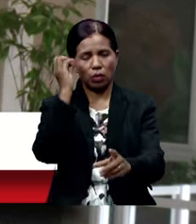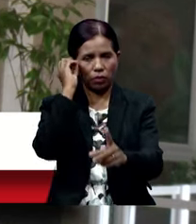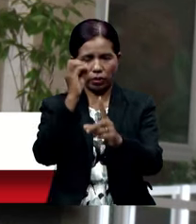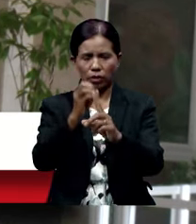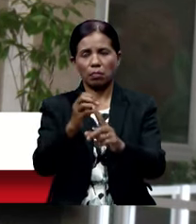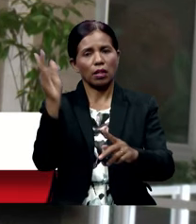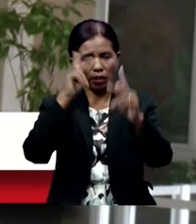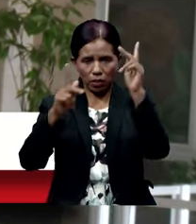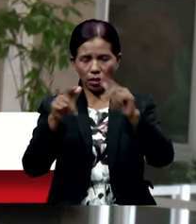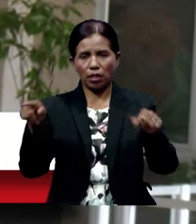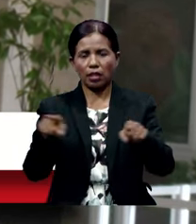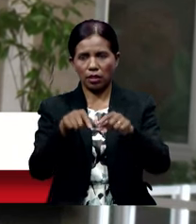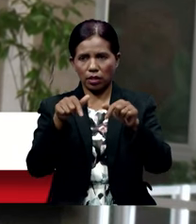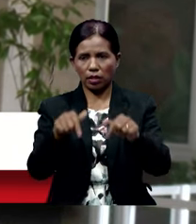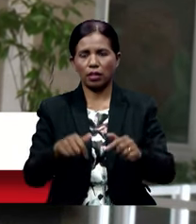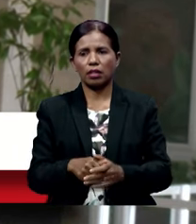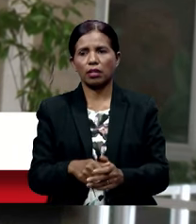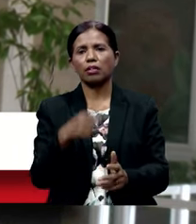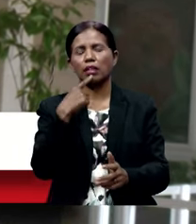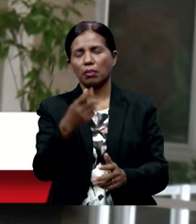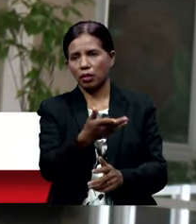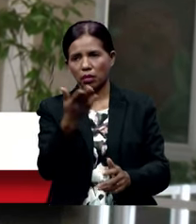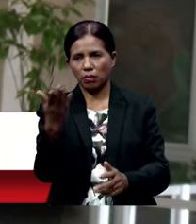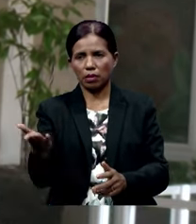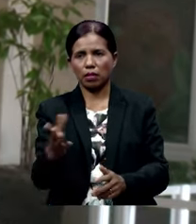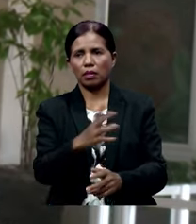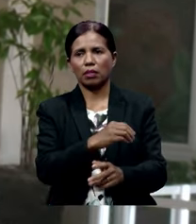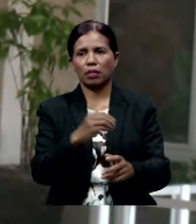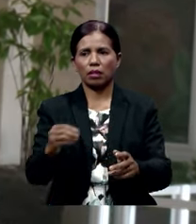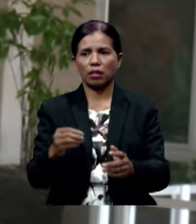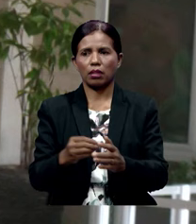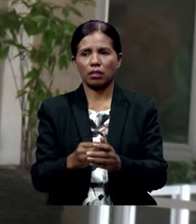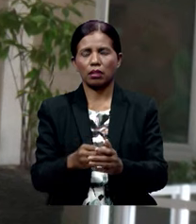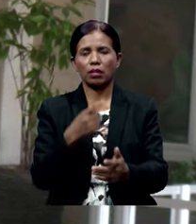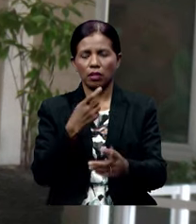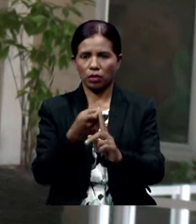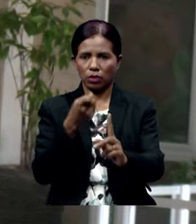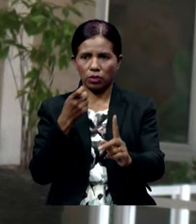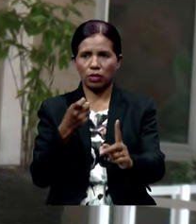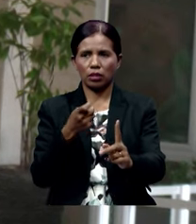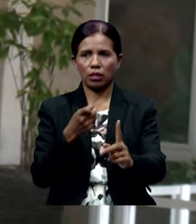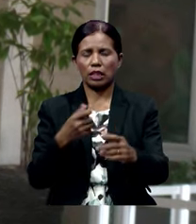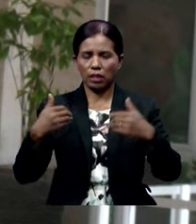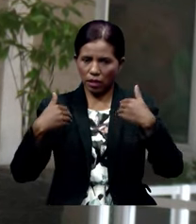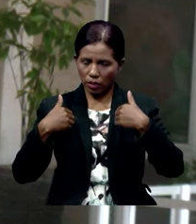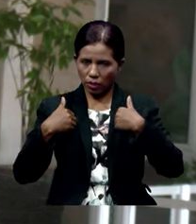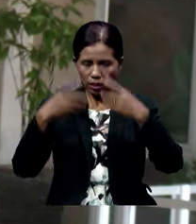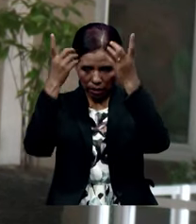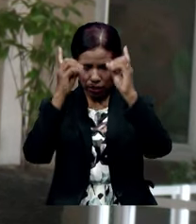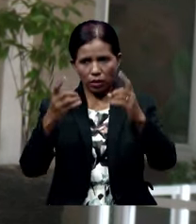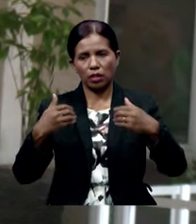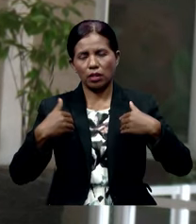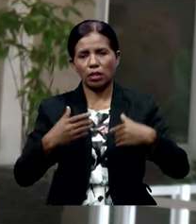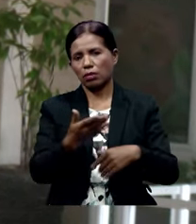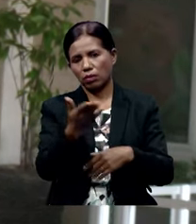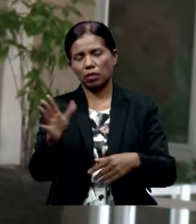sira sa ne. Misa tu rende tribo sira, Conselho Supremo Estatura, de posição e retiona e até tipo lá tem um grupo que tipo